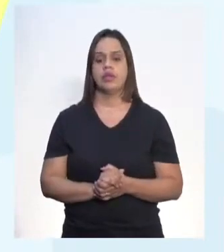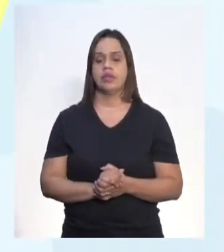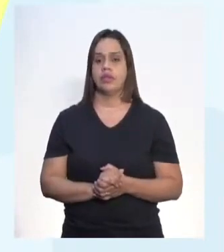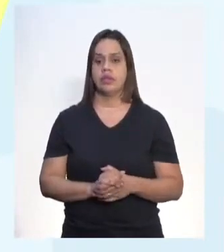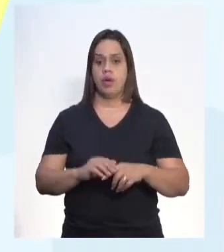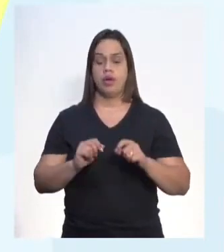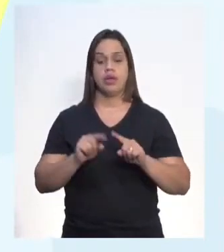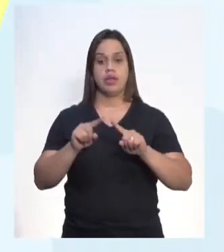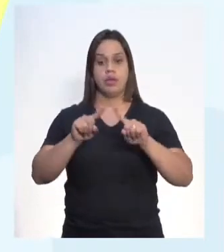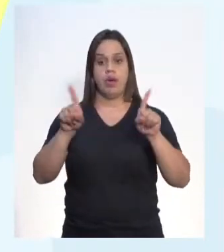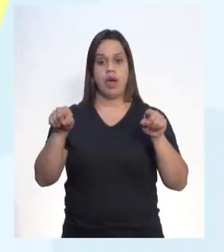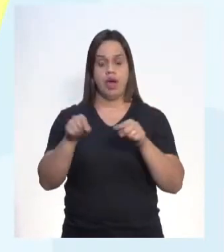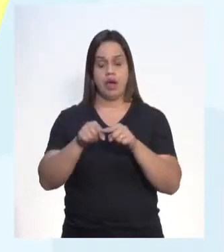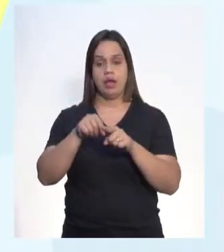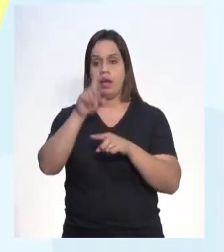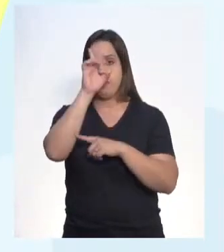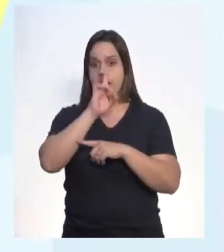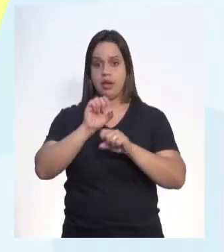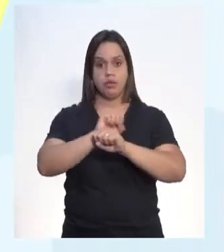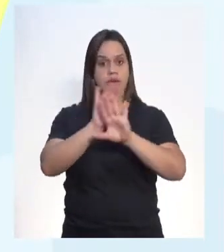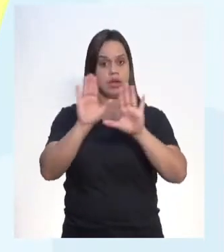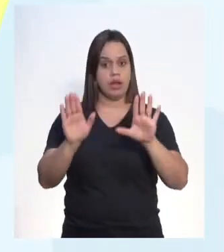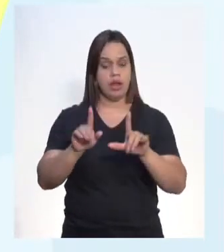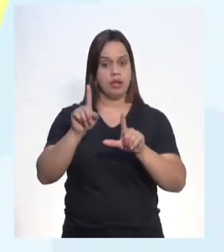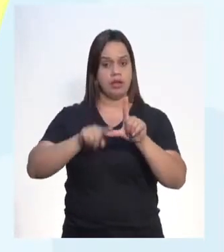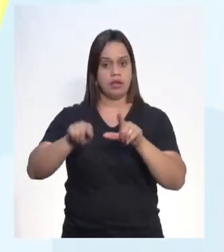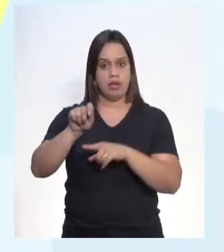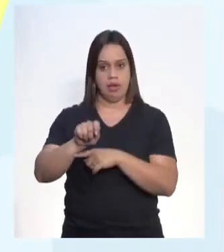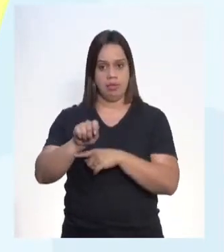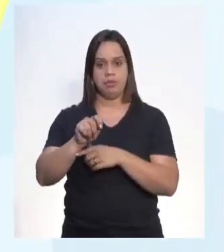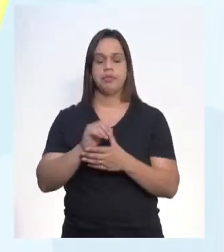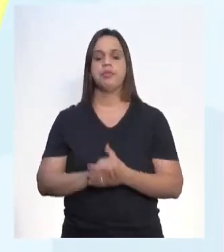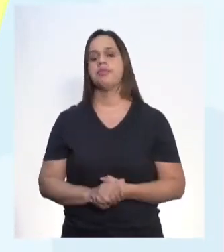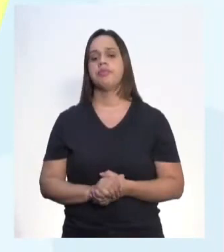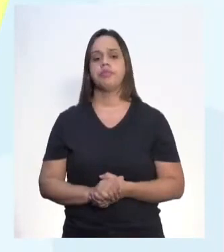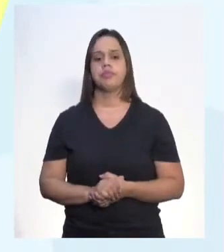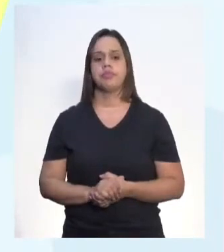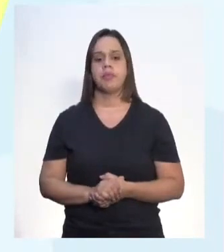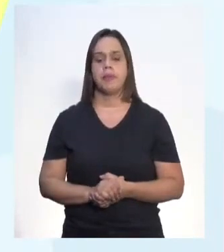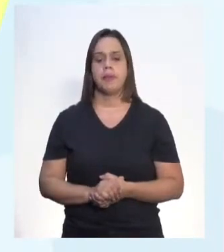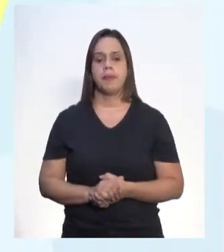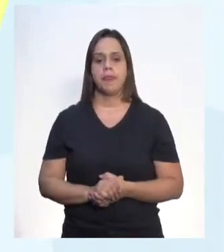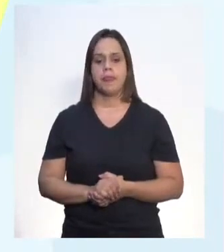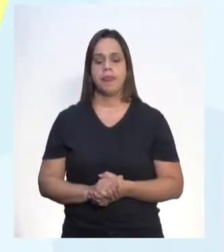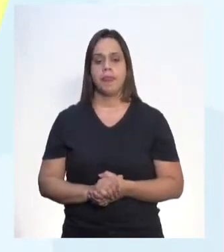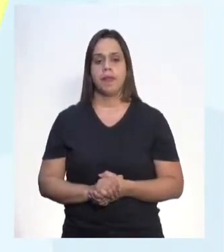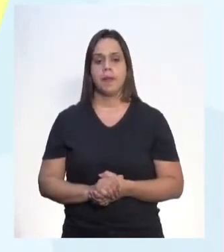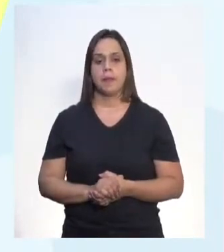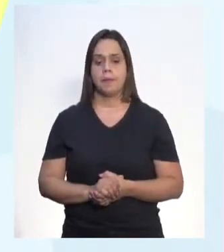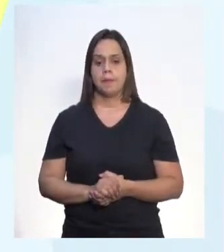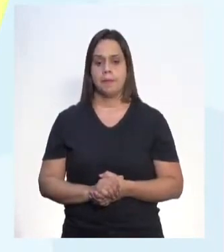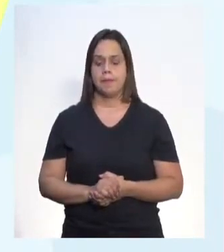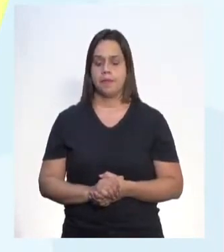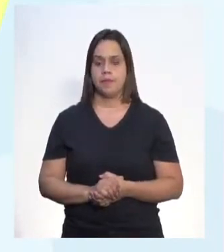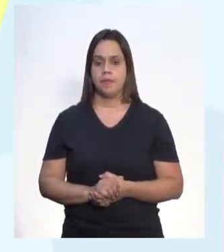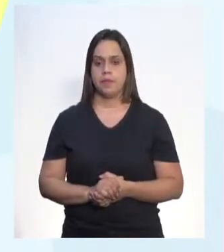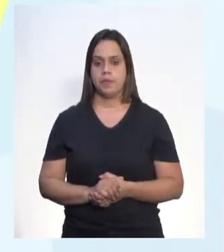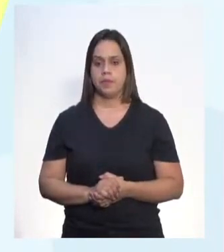um quadrado amarelo claro, chamado A. Em um dos catetos, nós temos